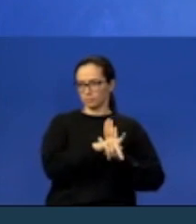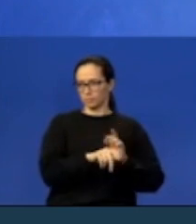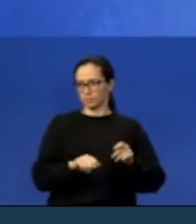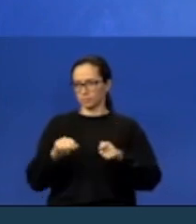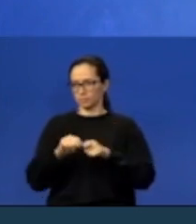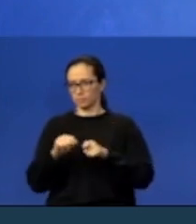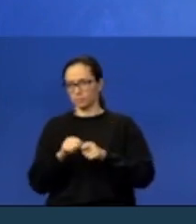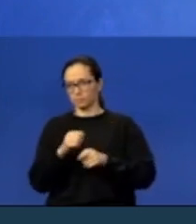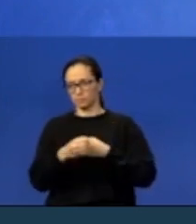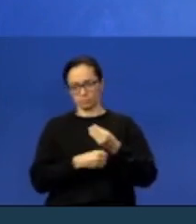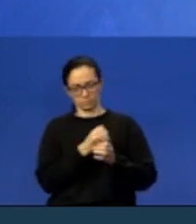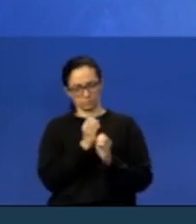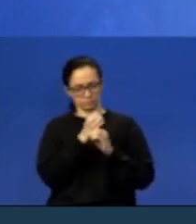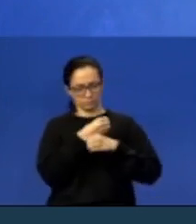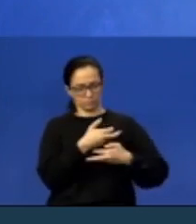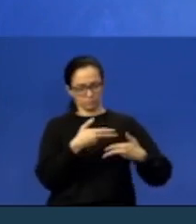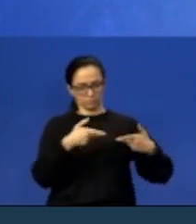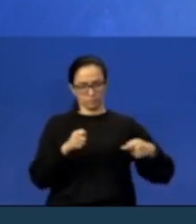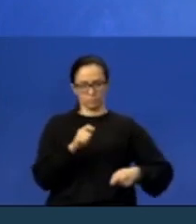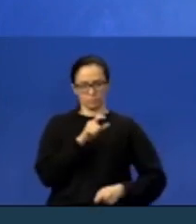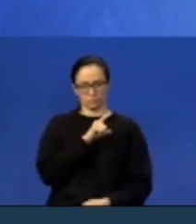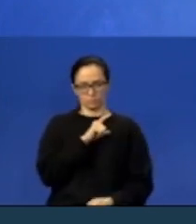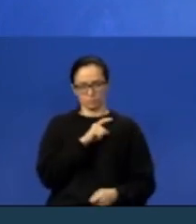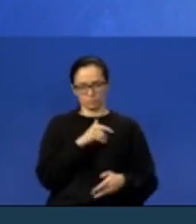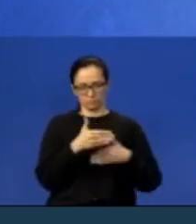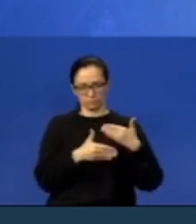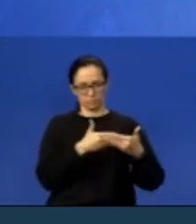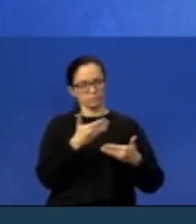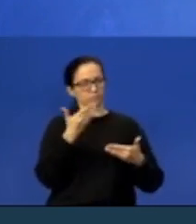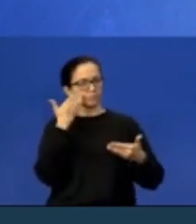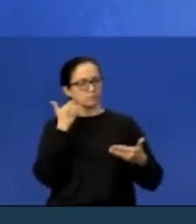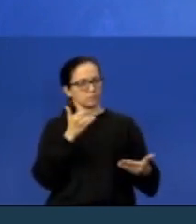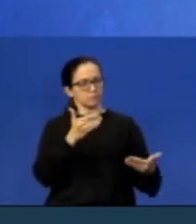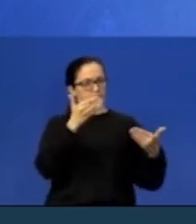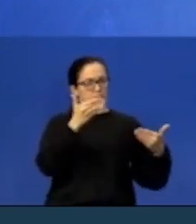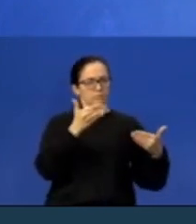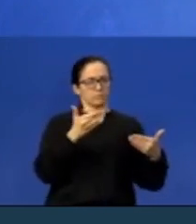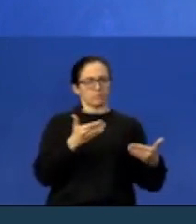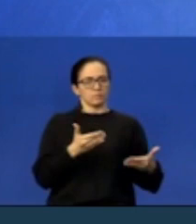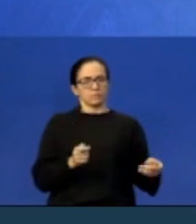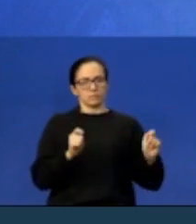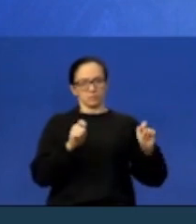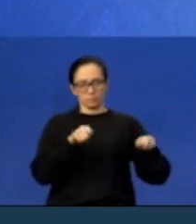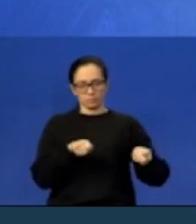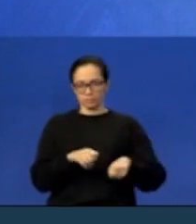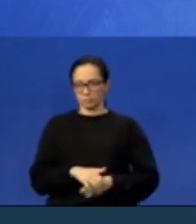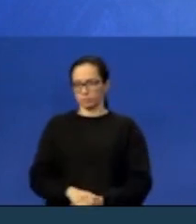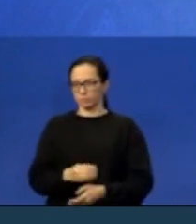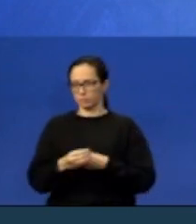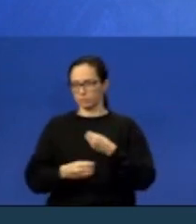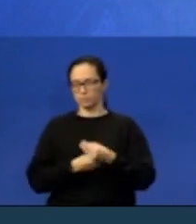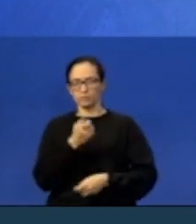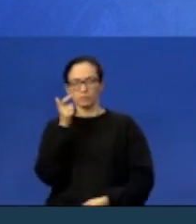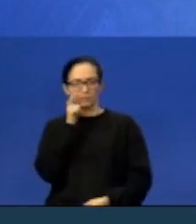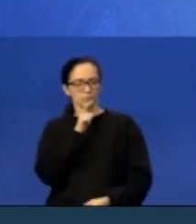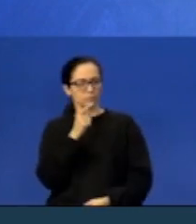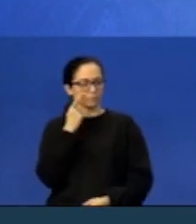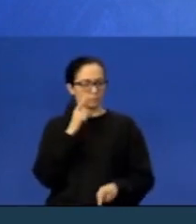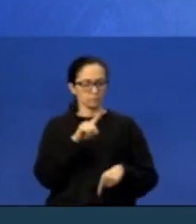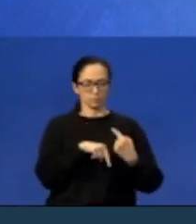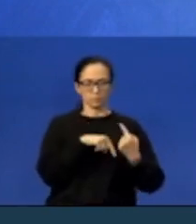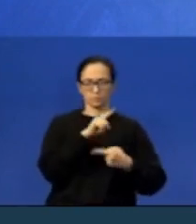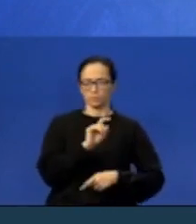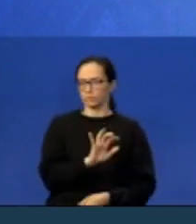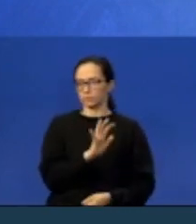nos resultados laboratoriais, que seria a fase analítica, né, em que a gente vai observar o